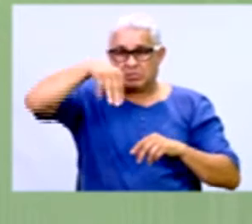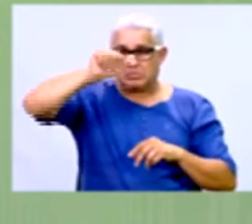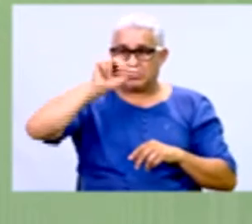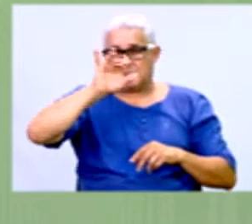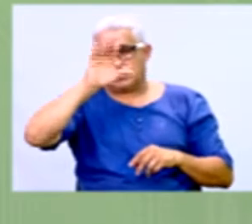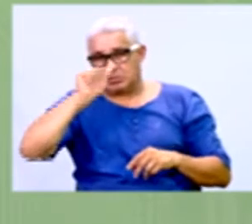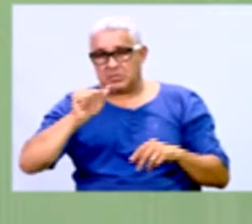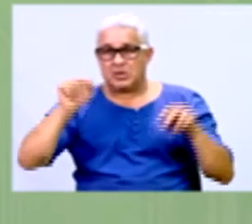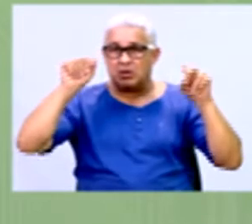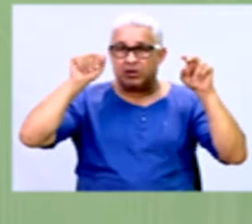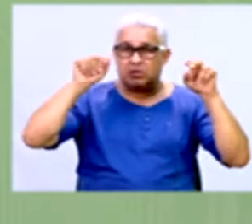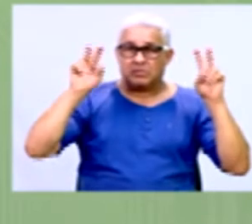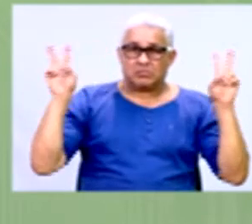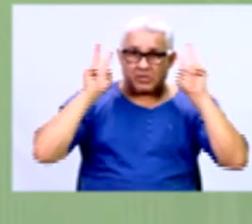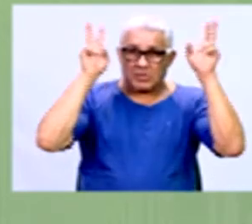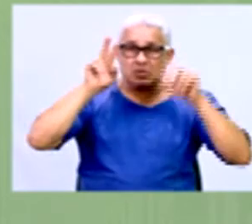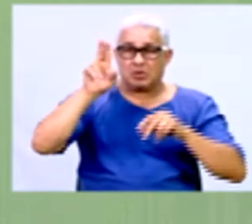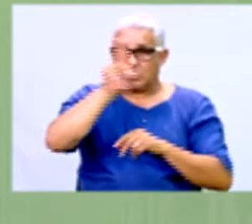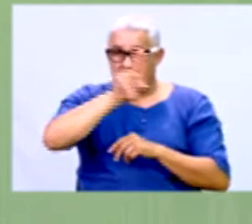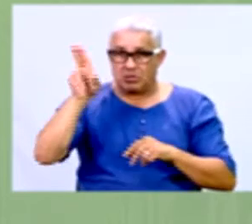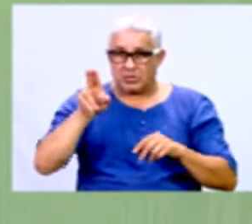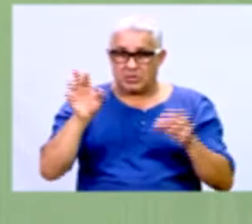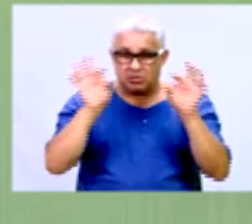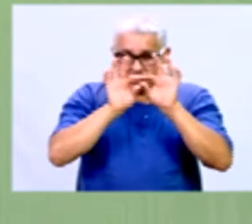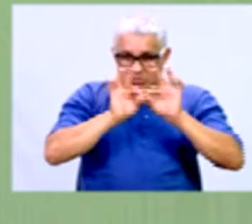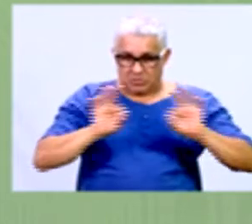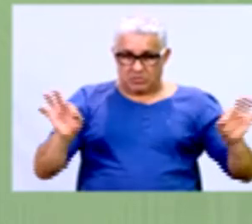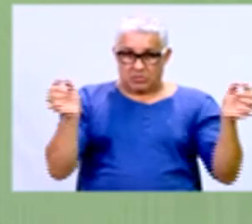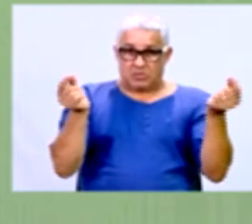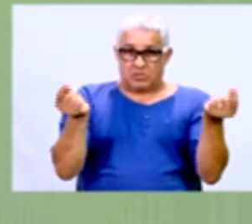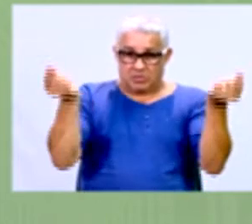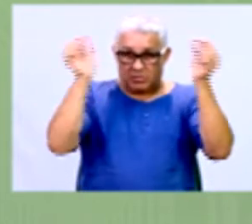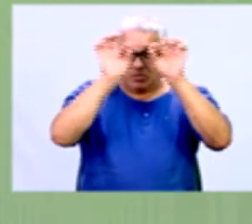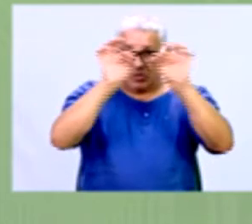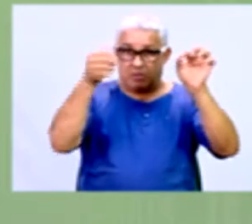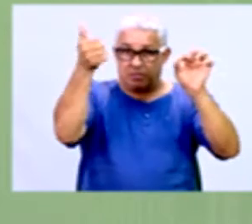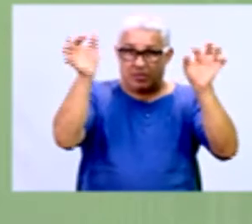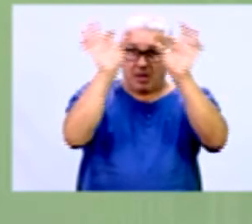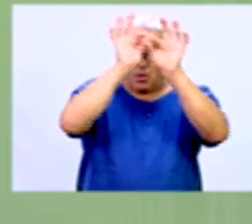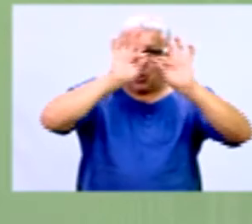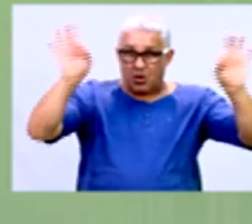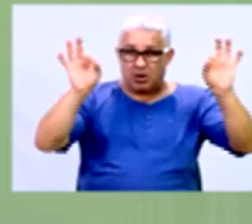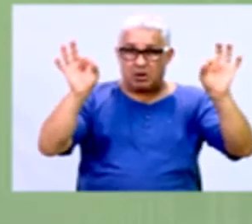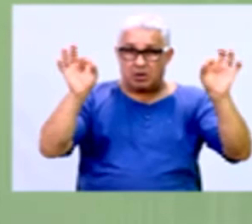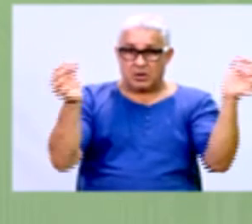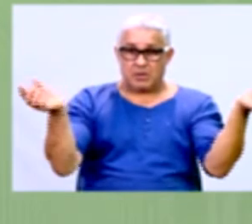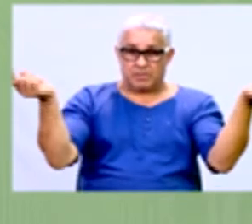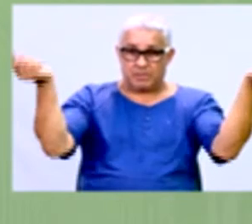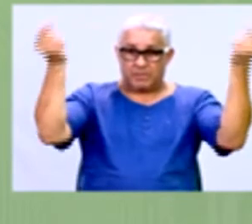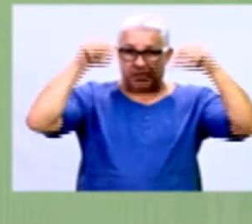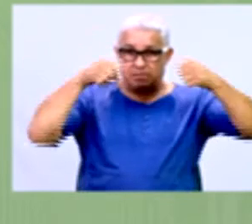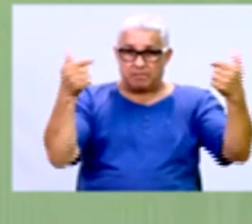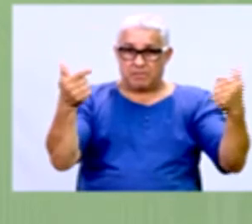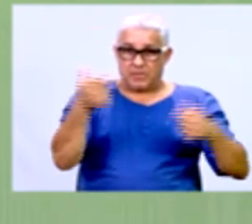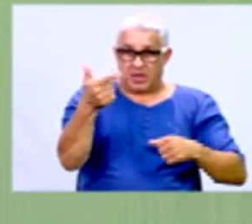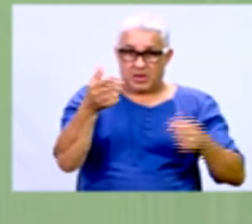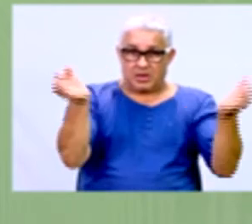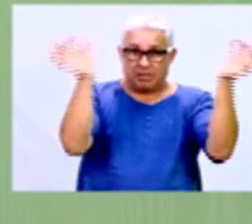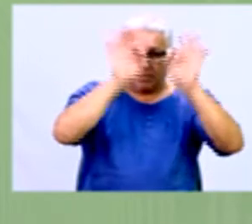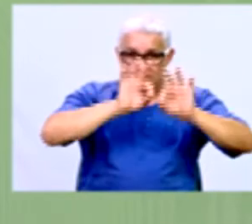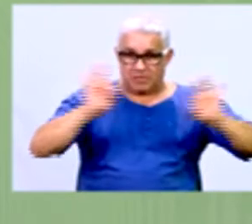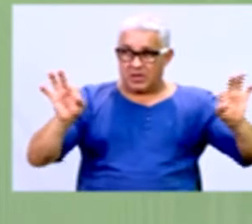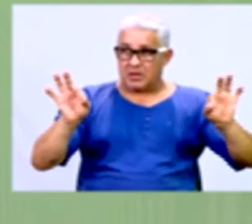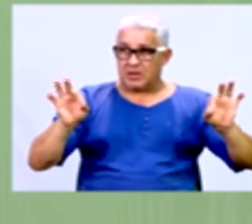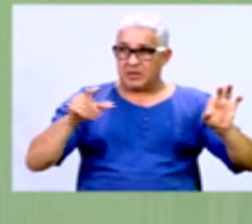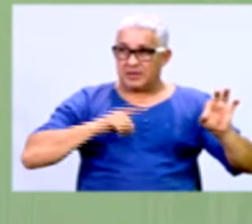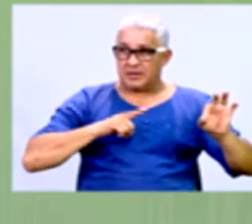nome. Na linha de baixo, separado por vírgula, né, percebam que a gente tem uma notação aqui, ó, de chaves no início e final.